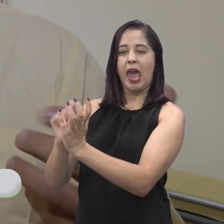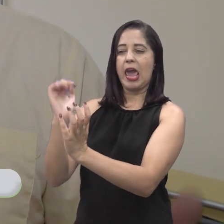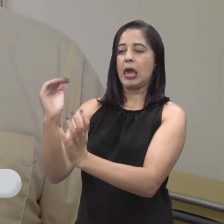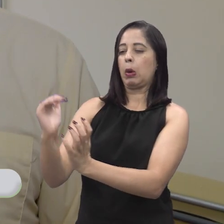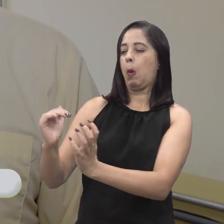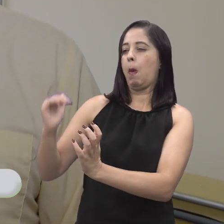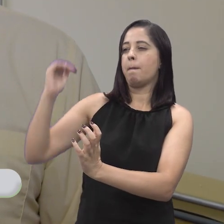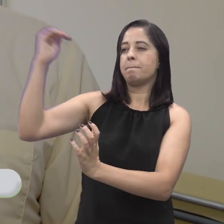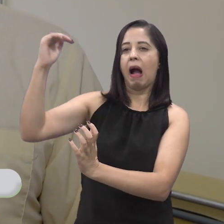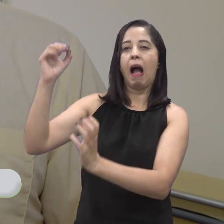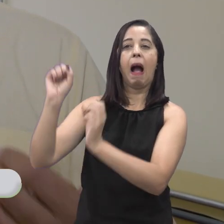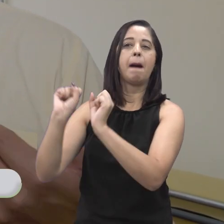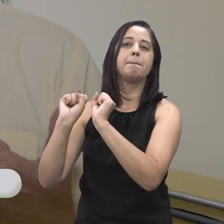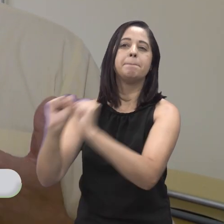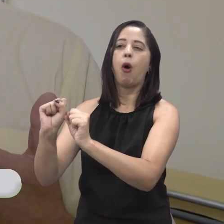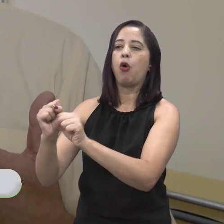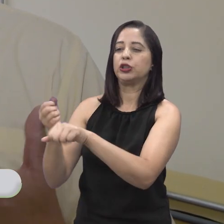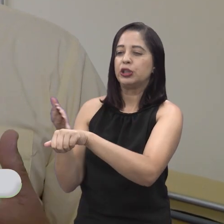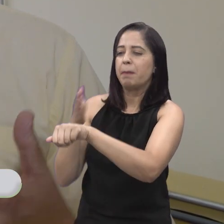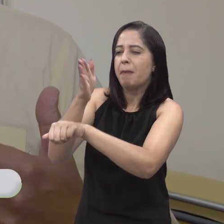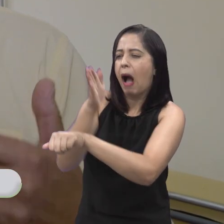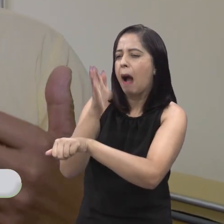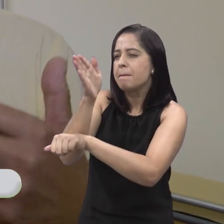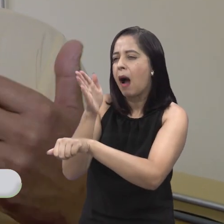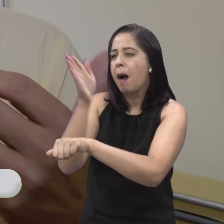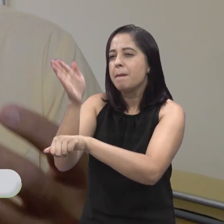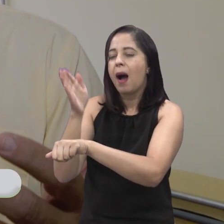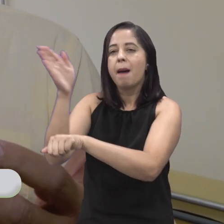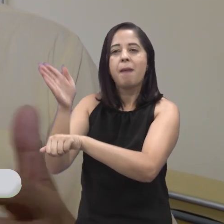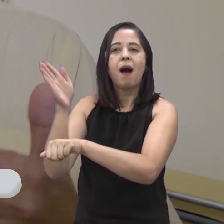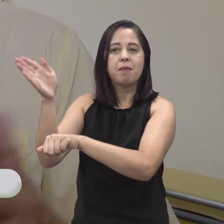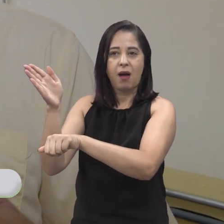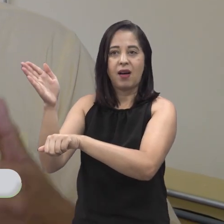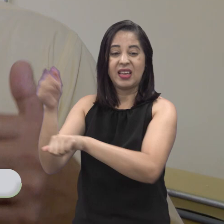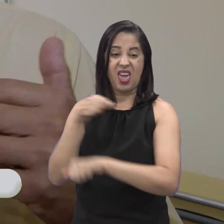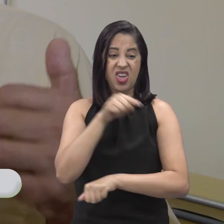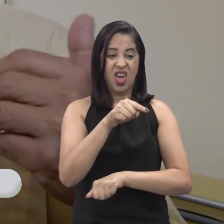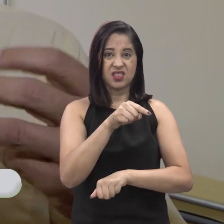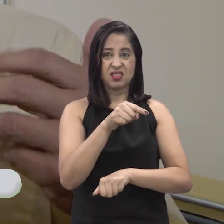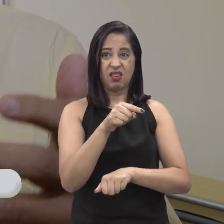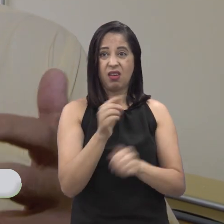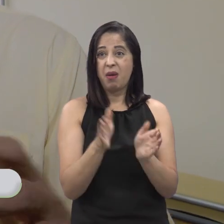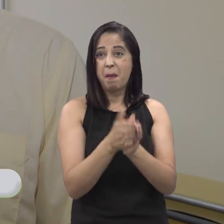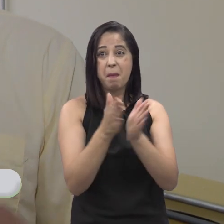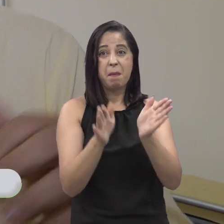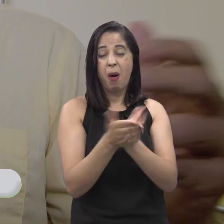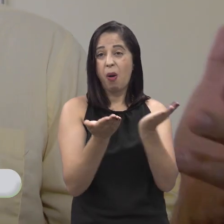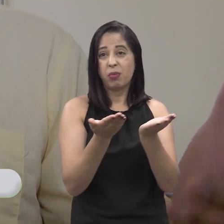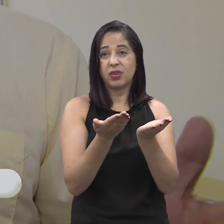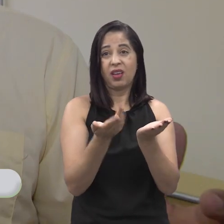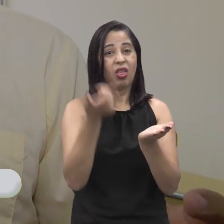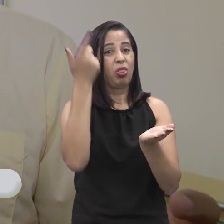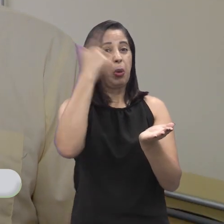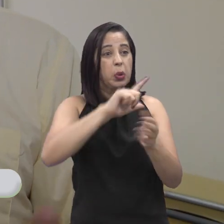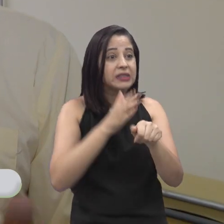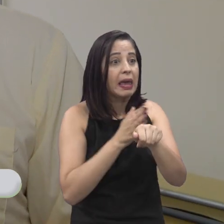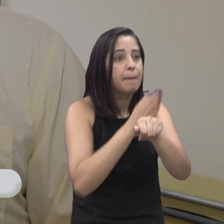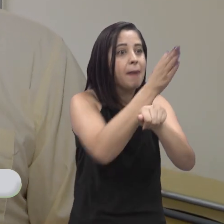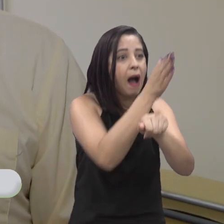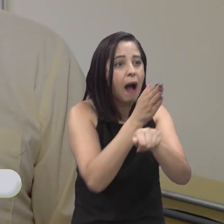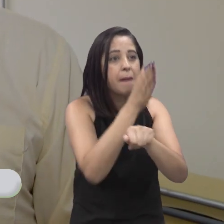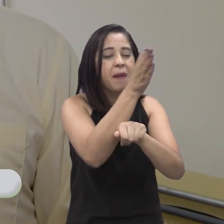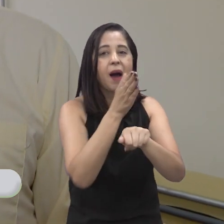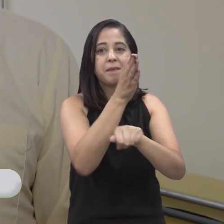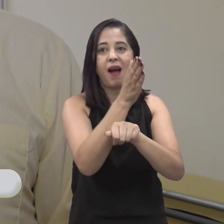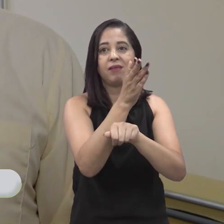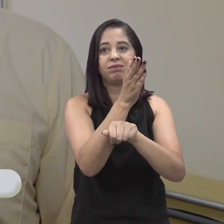a bens e serviços que faz com que ela não tenha a mesma condição de igualdade ou equidade diante dos demais, fazendo